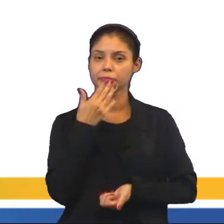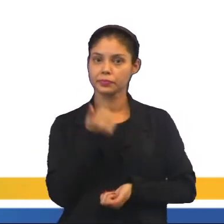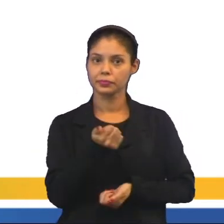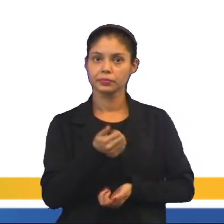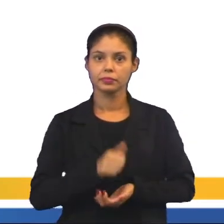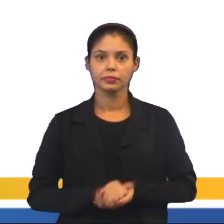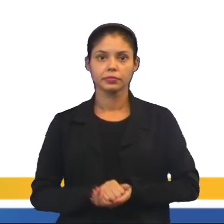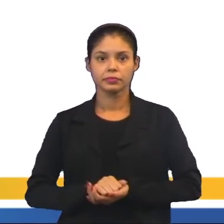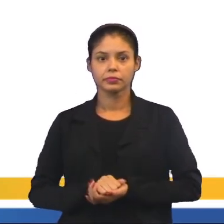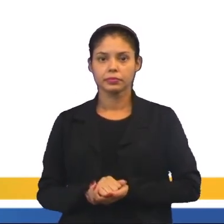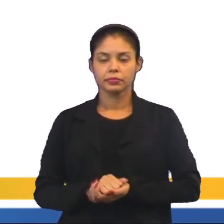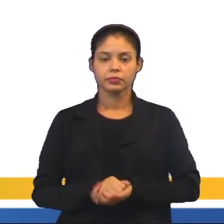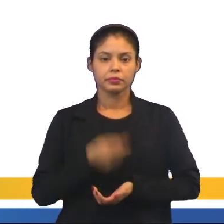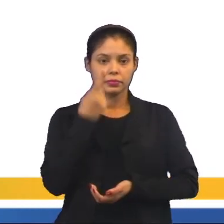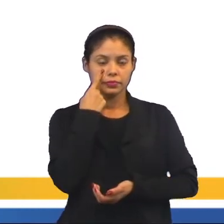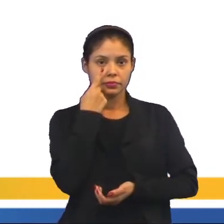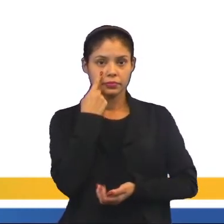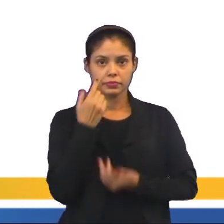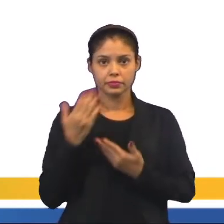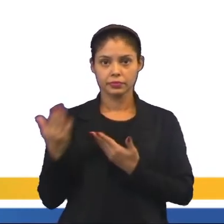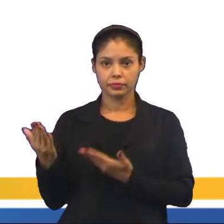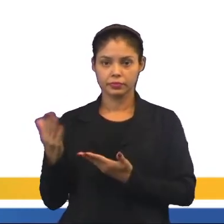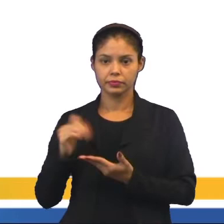bem? Então, olha só,